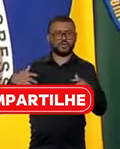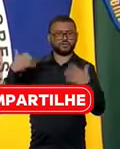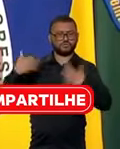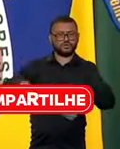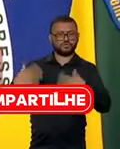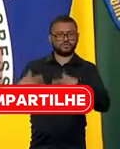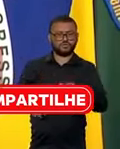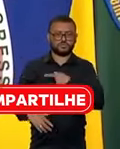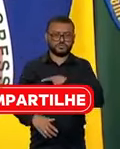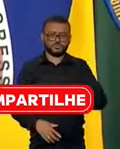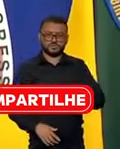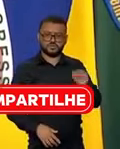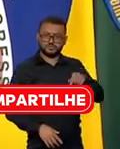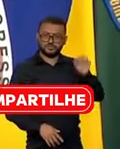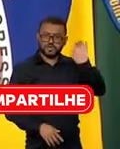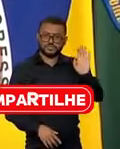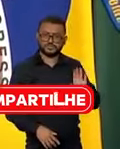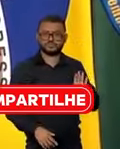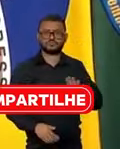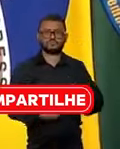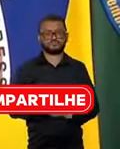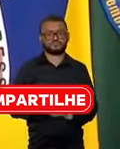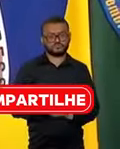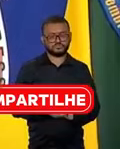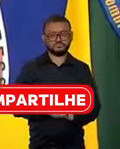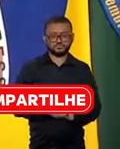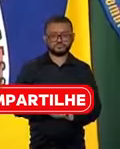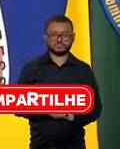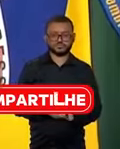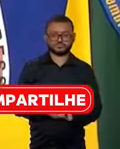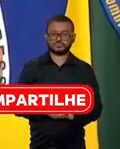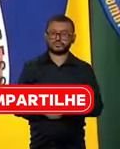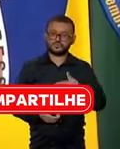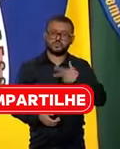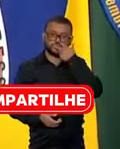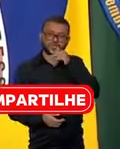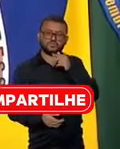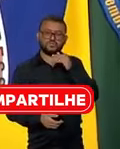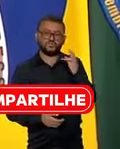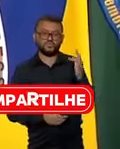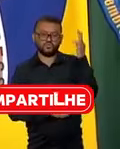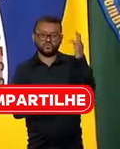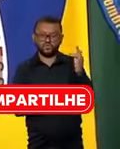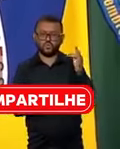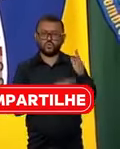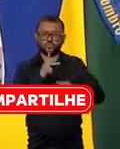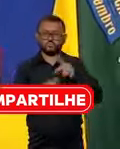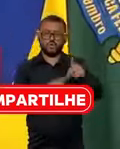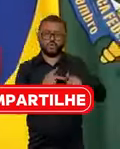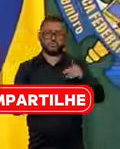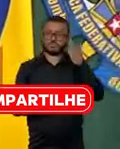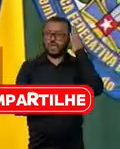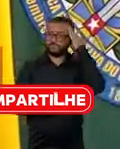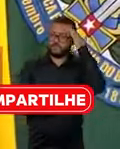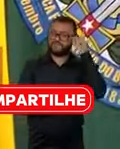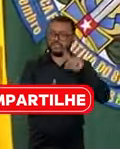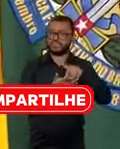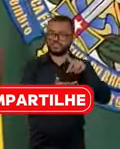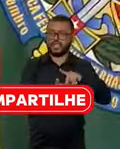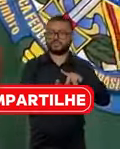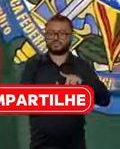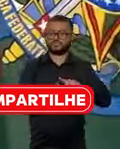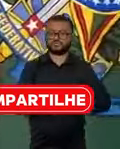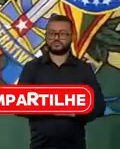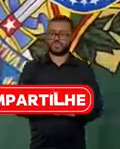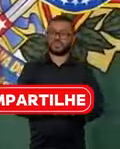República desse país. Então, eu acho que um dia o povo brasileiro vai saber a verdade. Você sabe que tem coisas